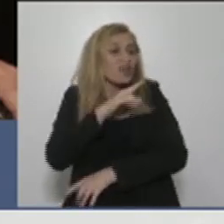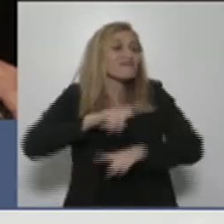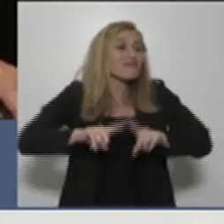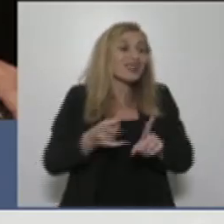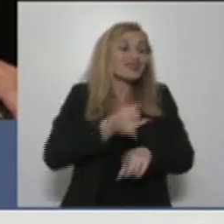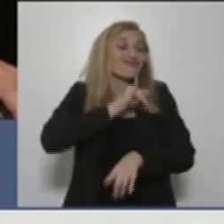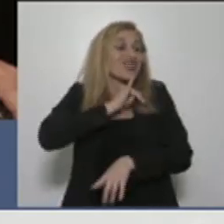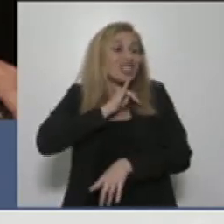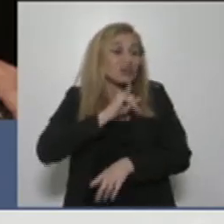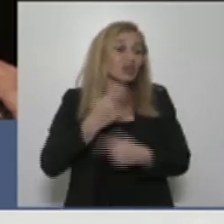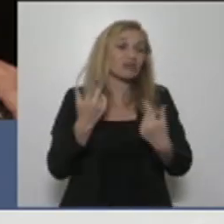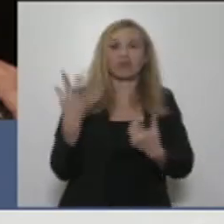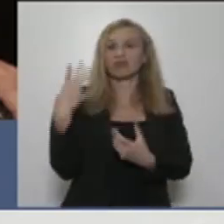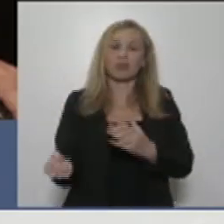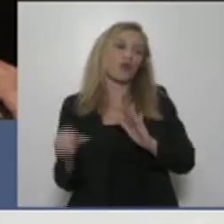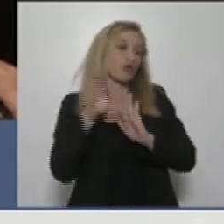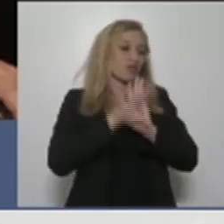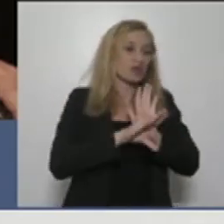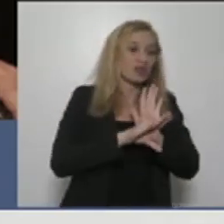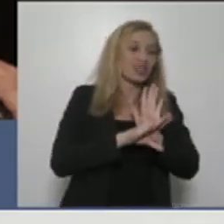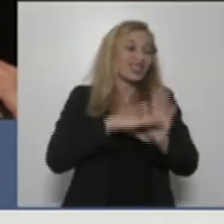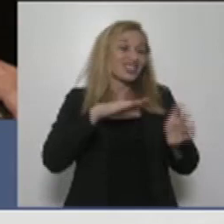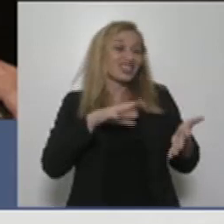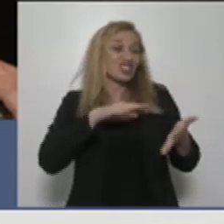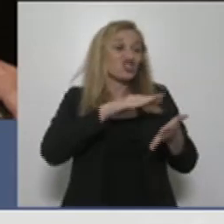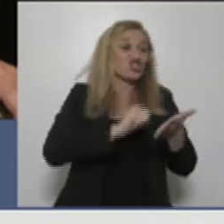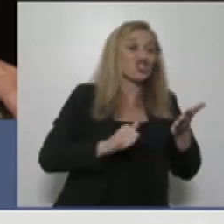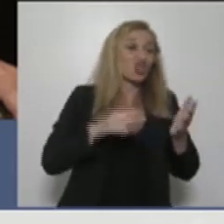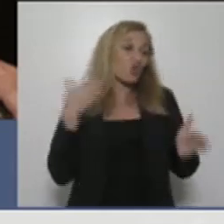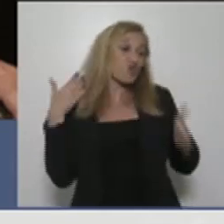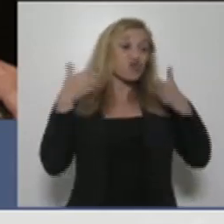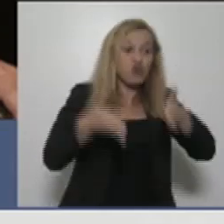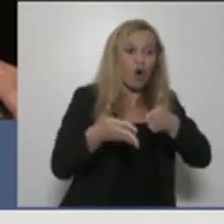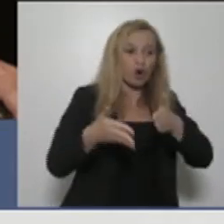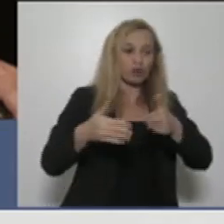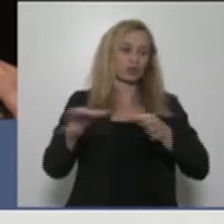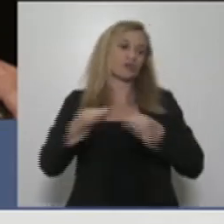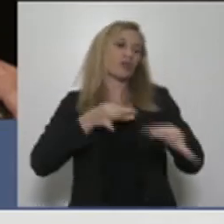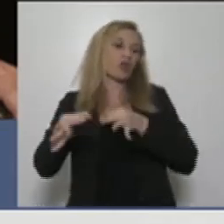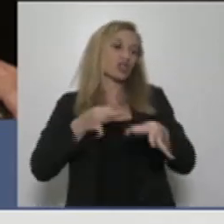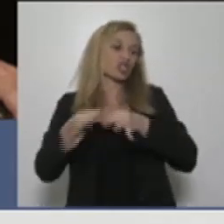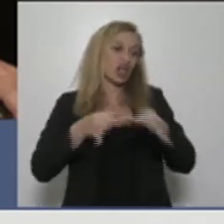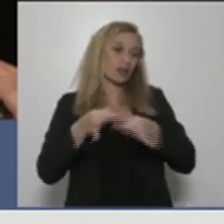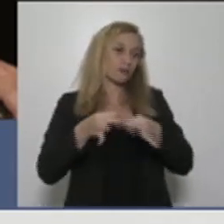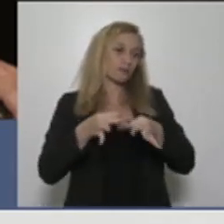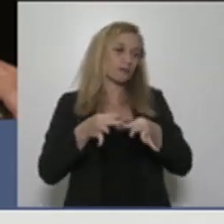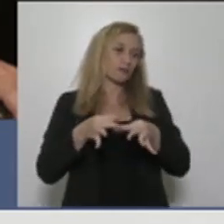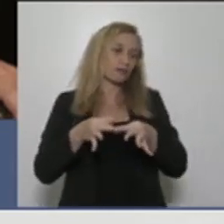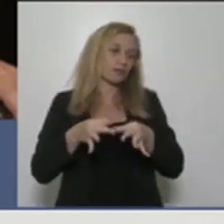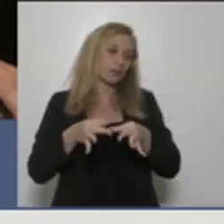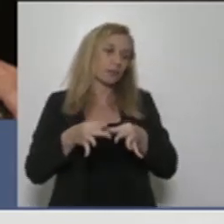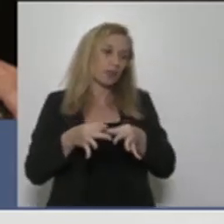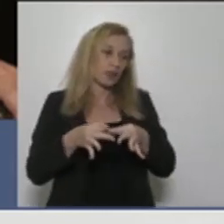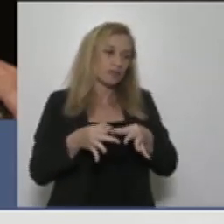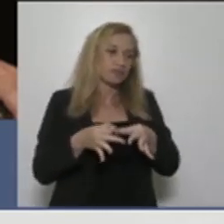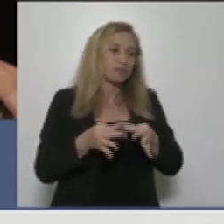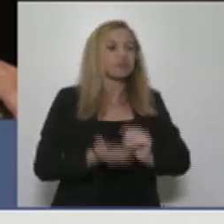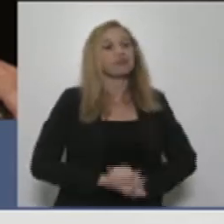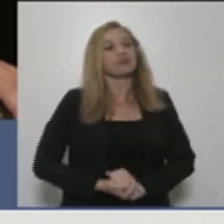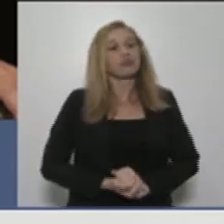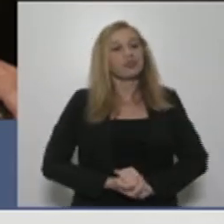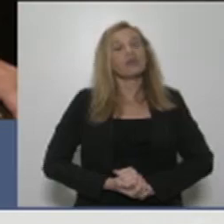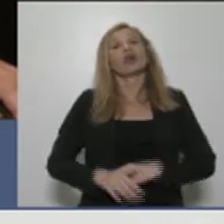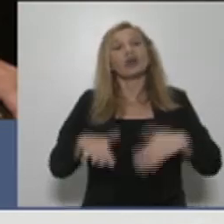recebeu muitas emendas que descaracterizam o projeto, que inclusive tira a essência do projeto de Vossa